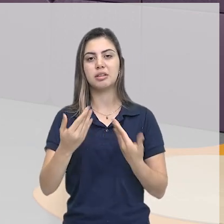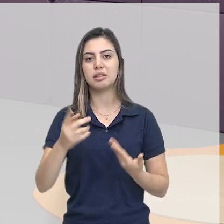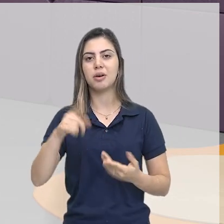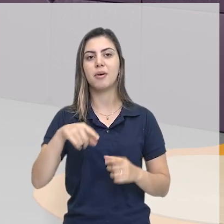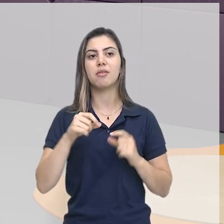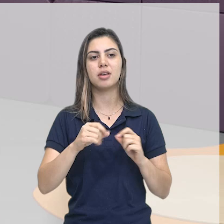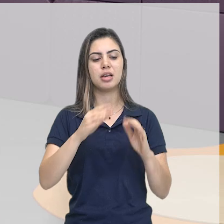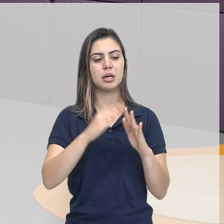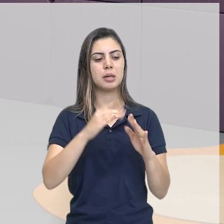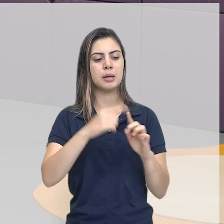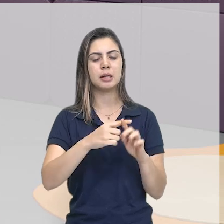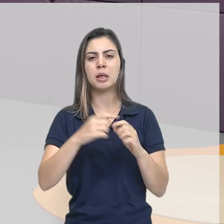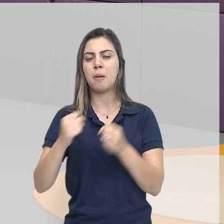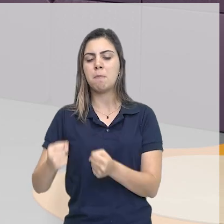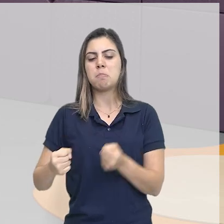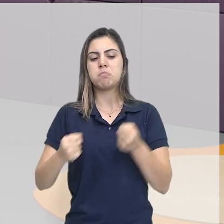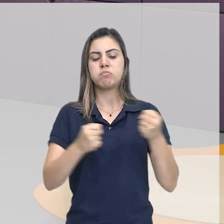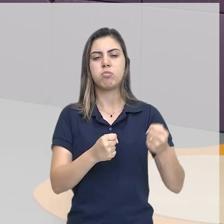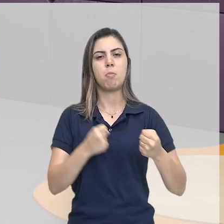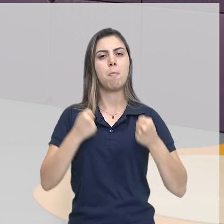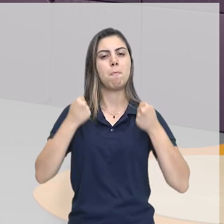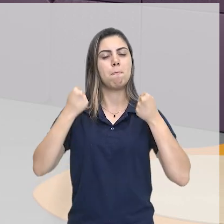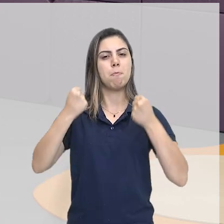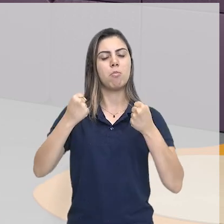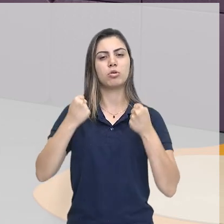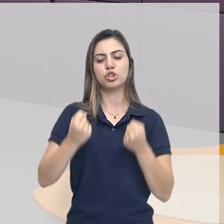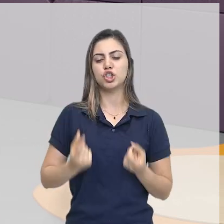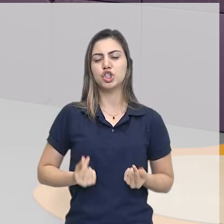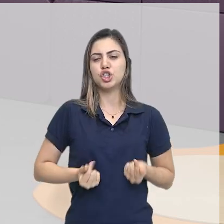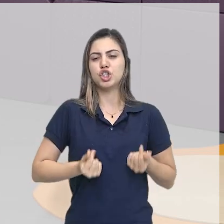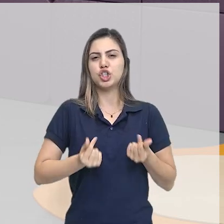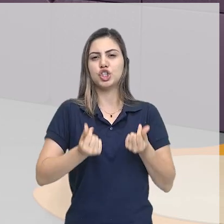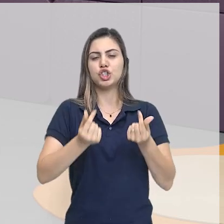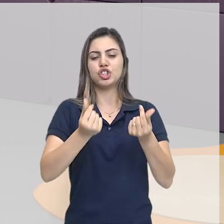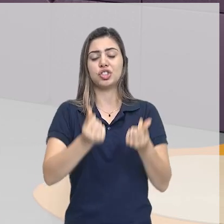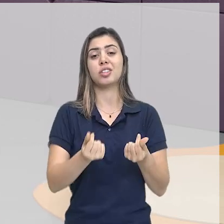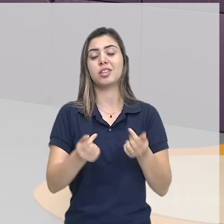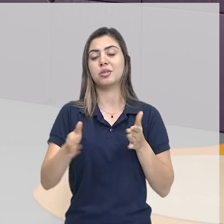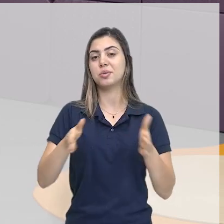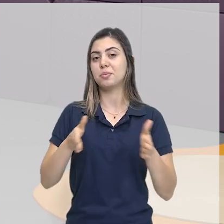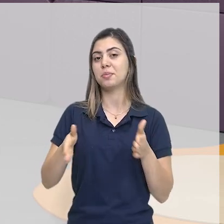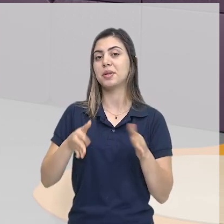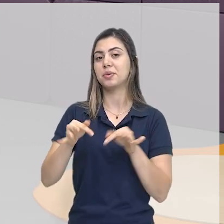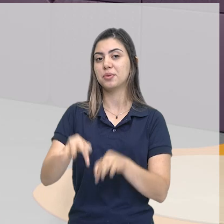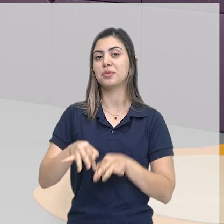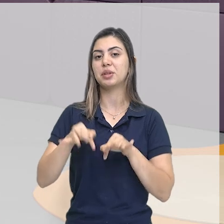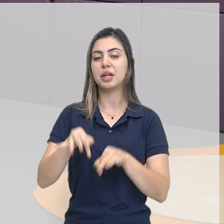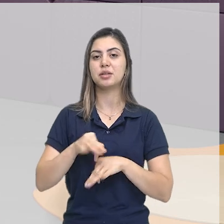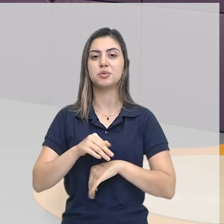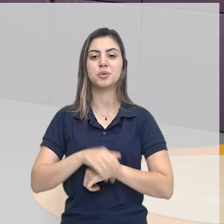justamente a instituição mais poderosa, né, dentro do período feudal.